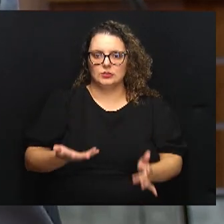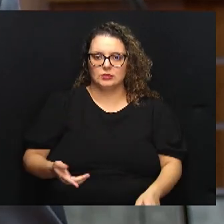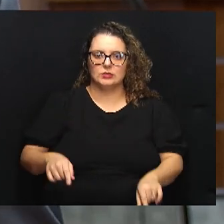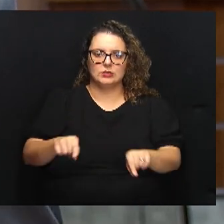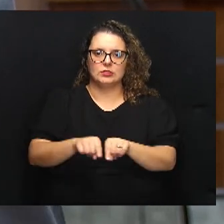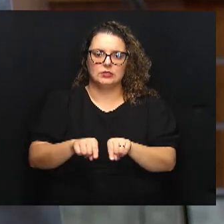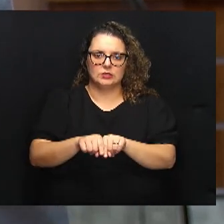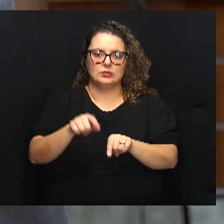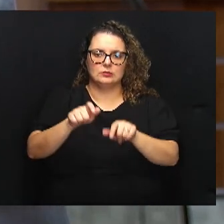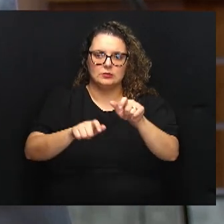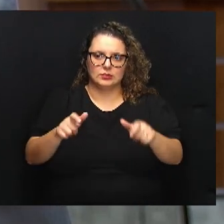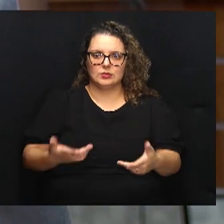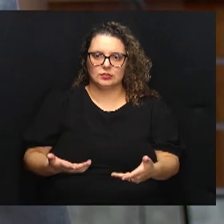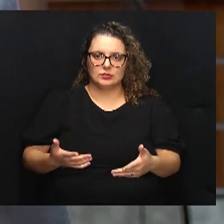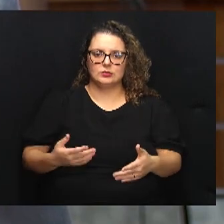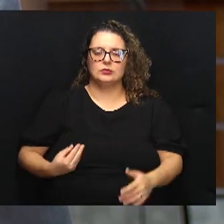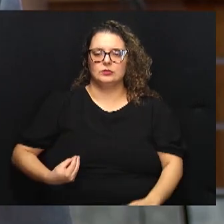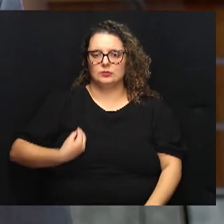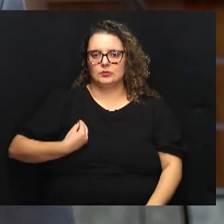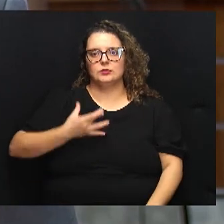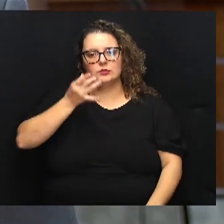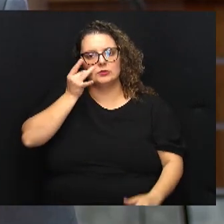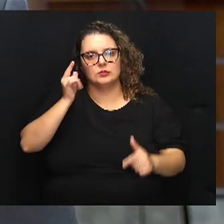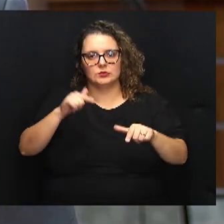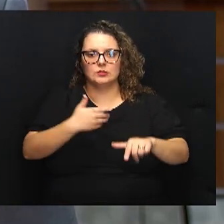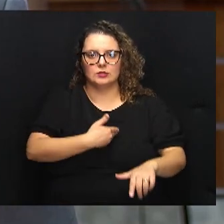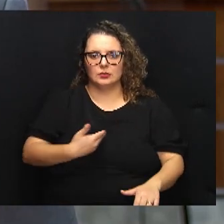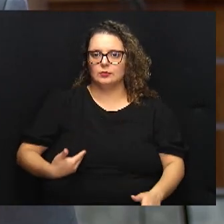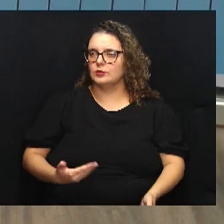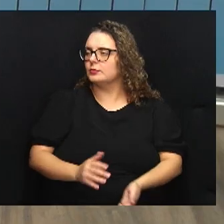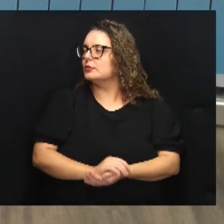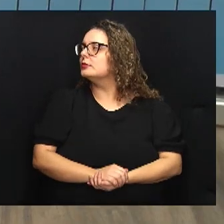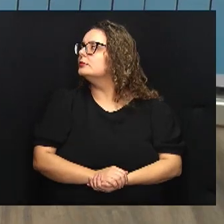as pessoas estarem presentes nesse espaço público.